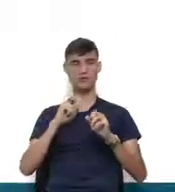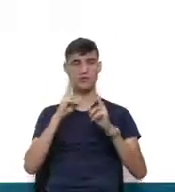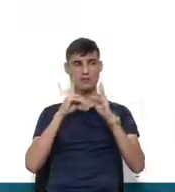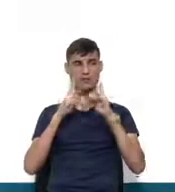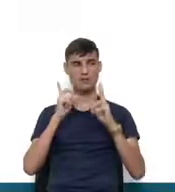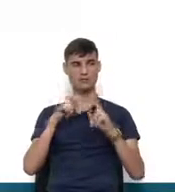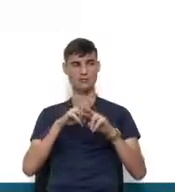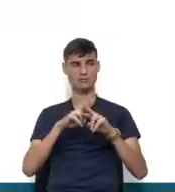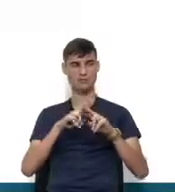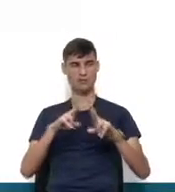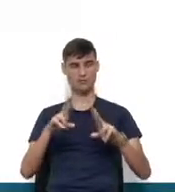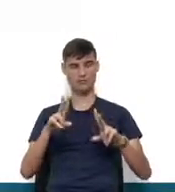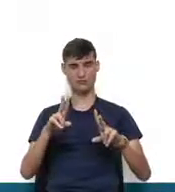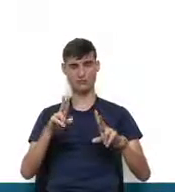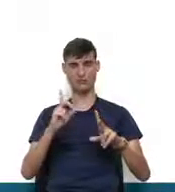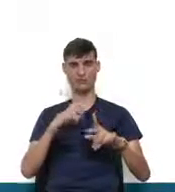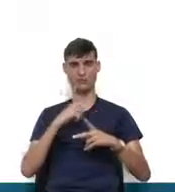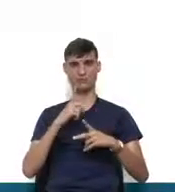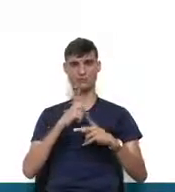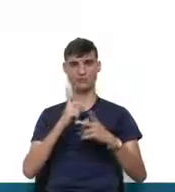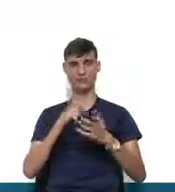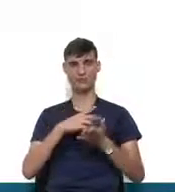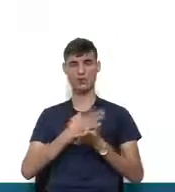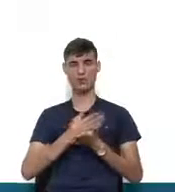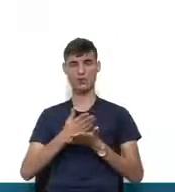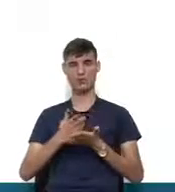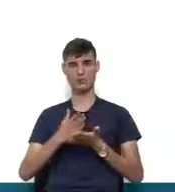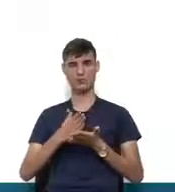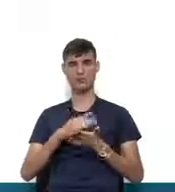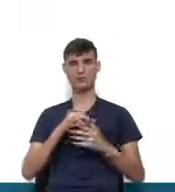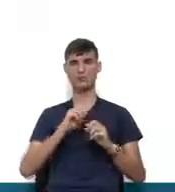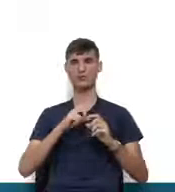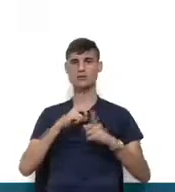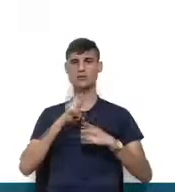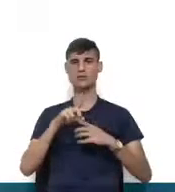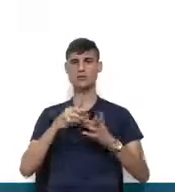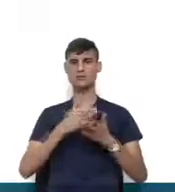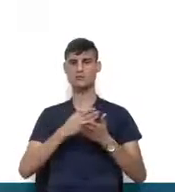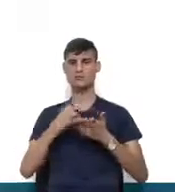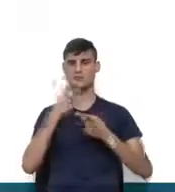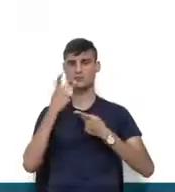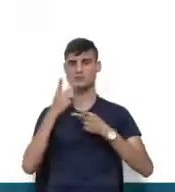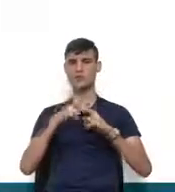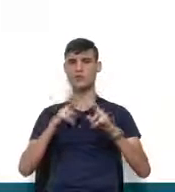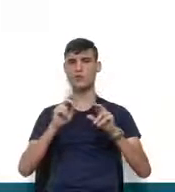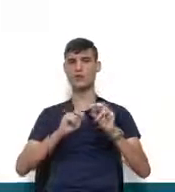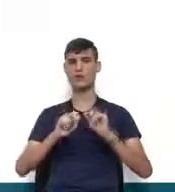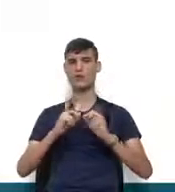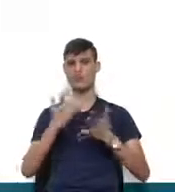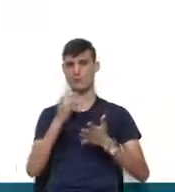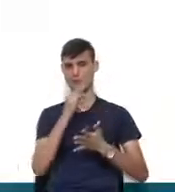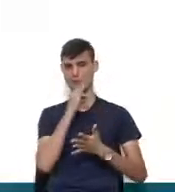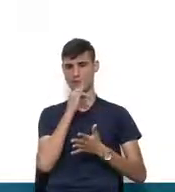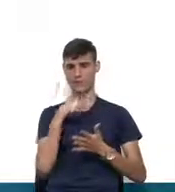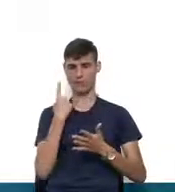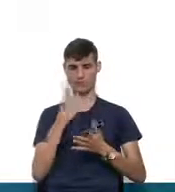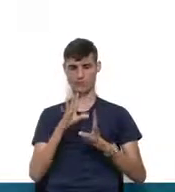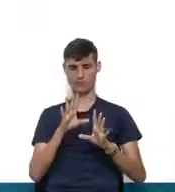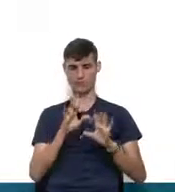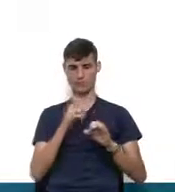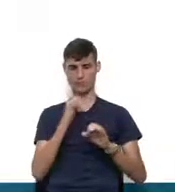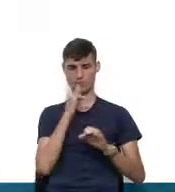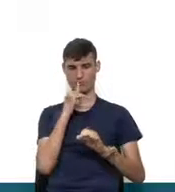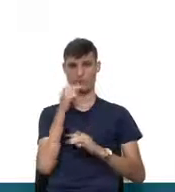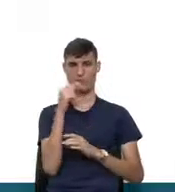ser simétrico em relação à origem. O que a gente pode dizer disso? Por exemplo, se eu pegar aqui